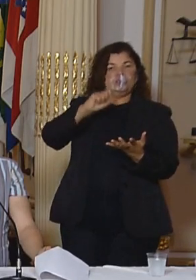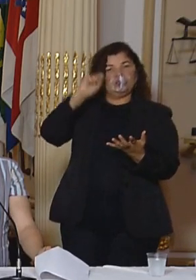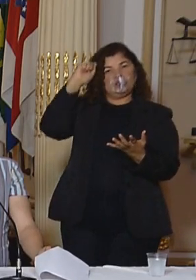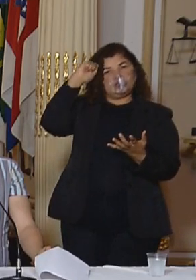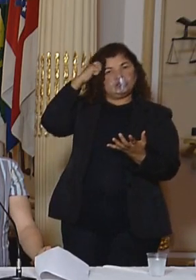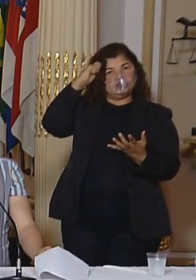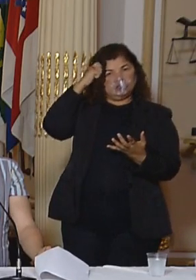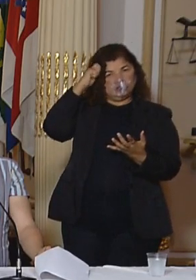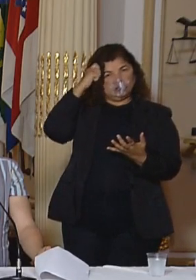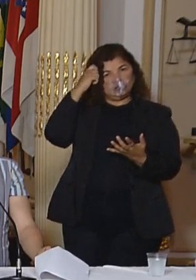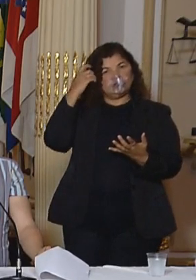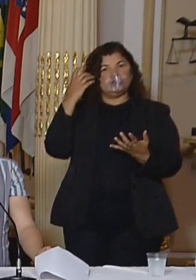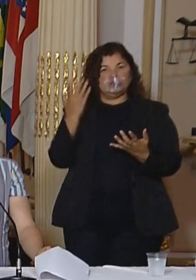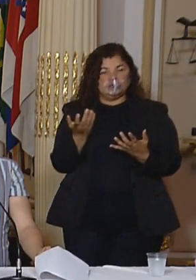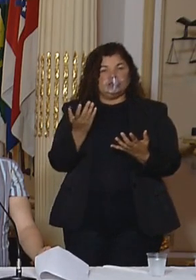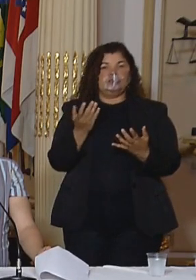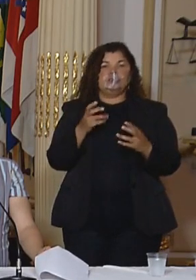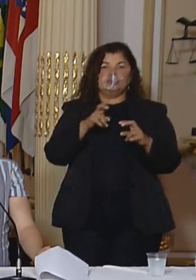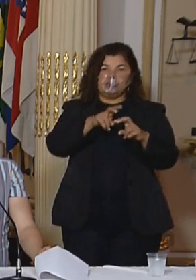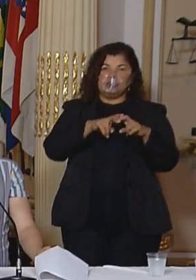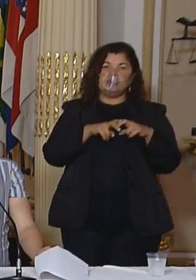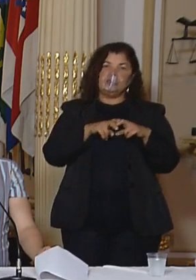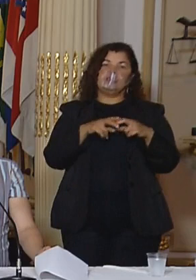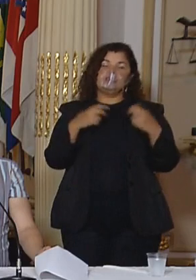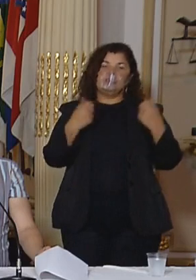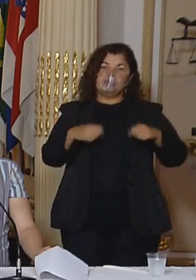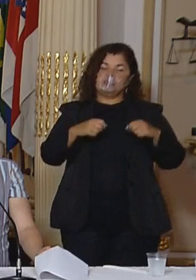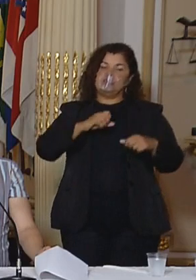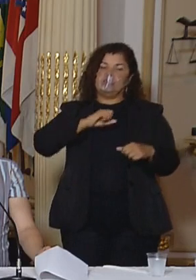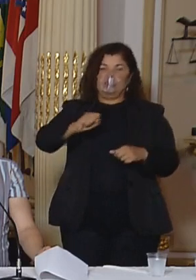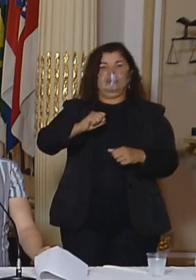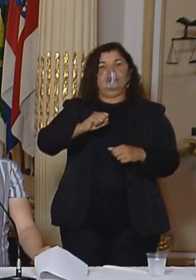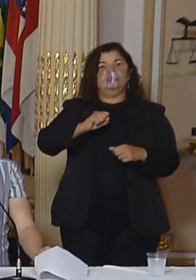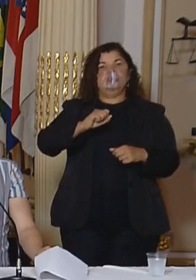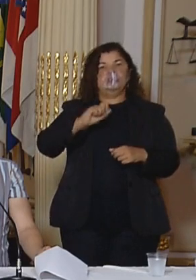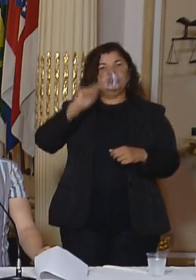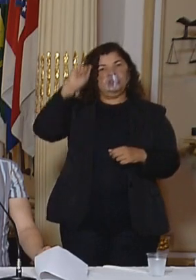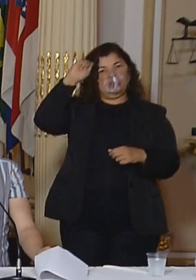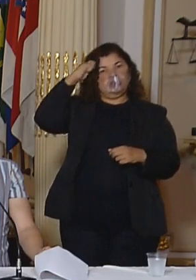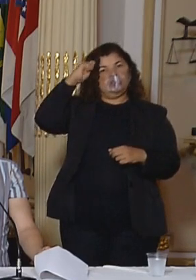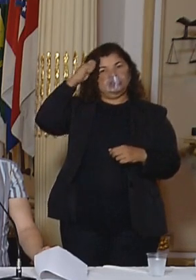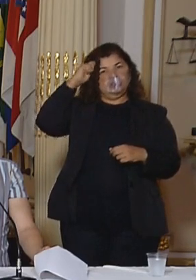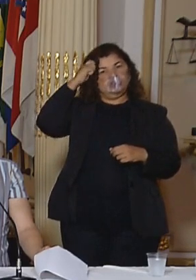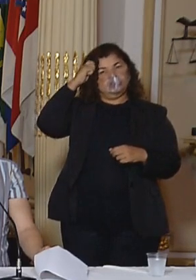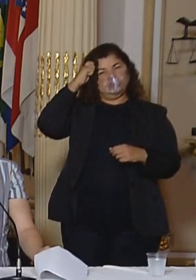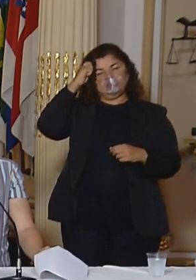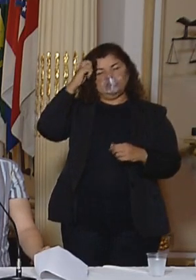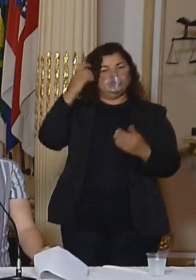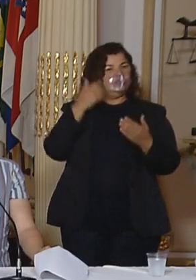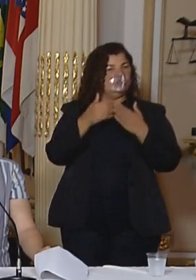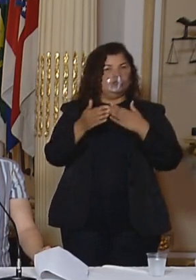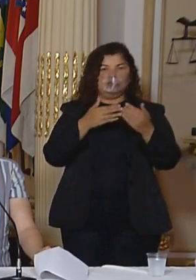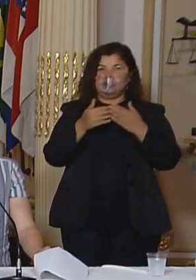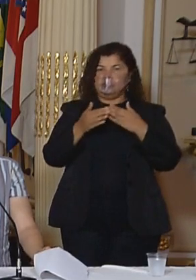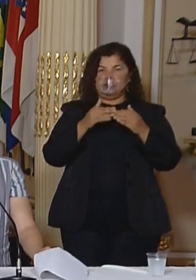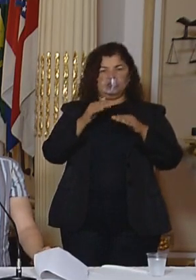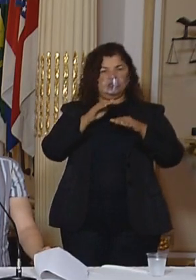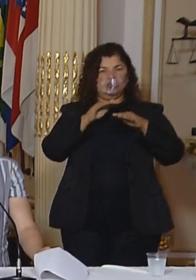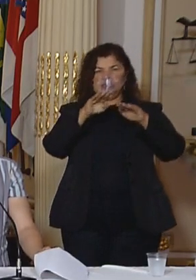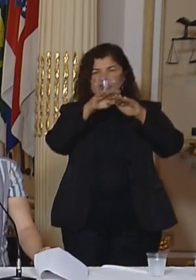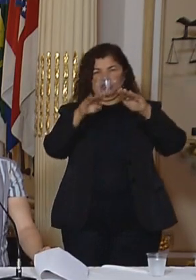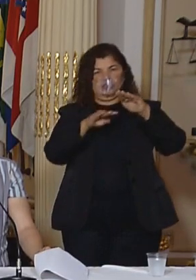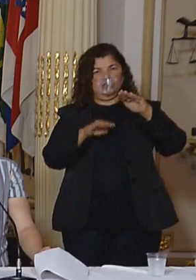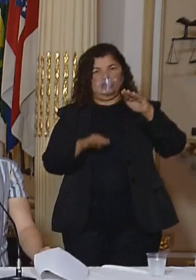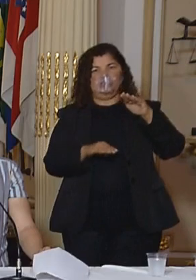de grande monta, exatamente para que a gente possa combater o racismo em todos os níveis. Então, expor a situação